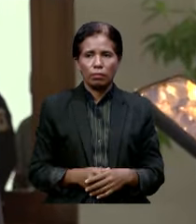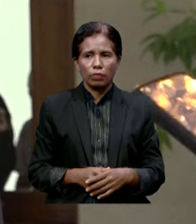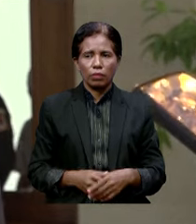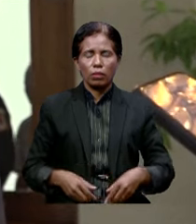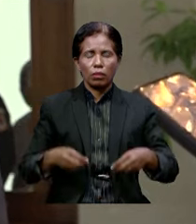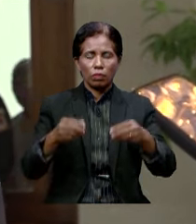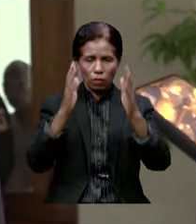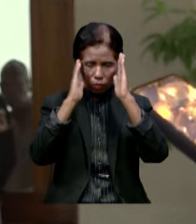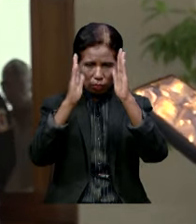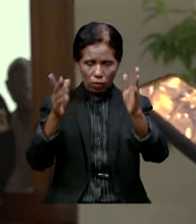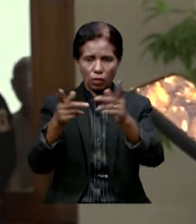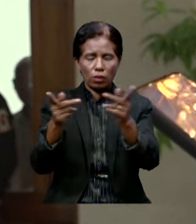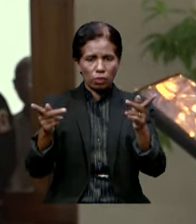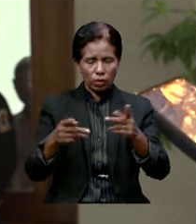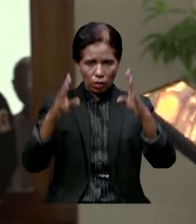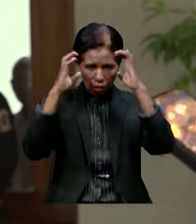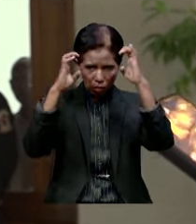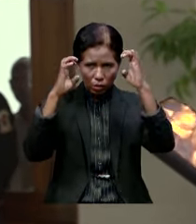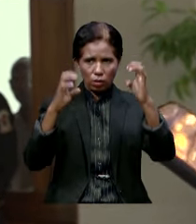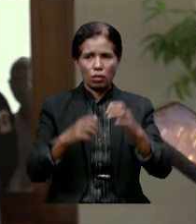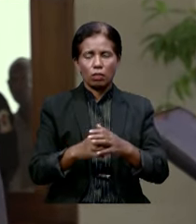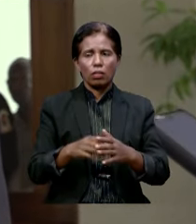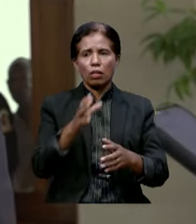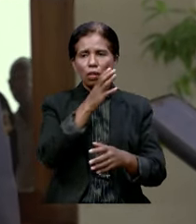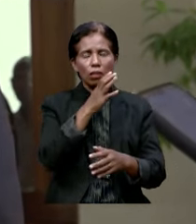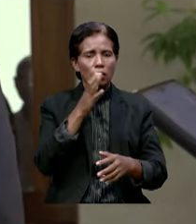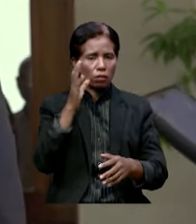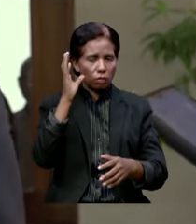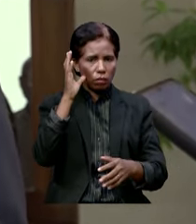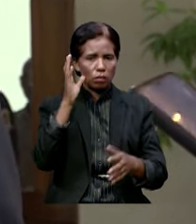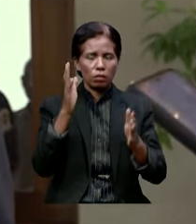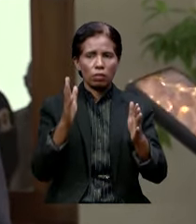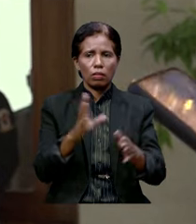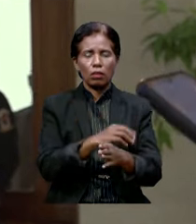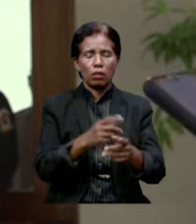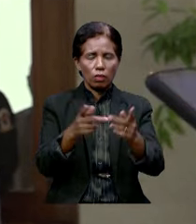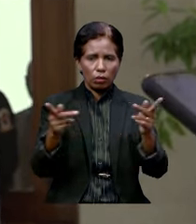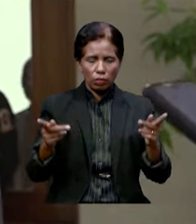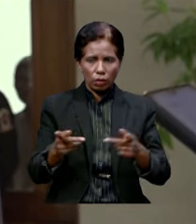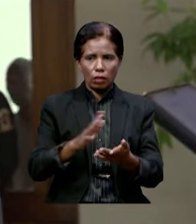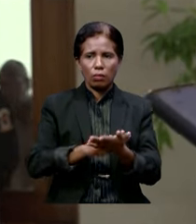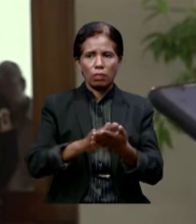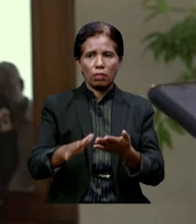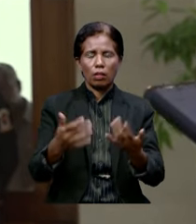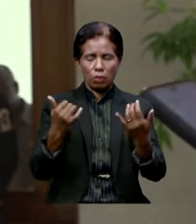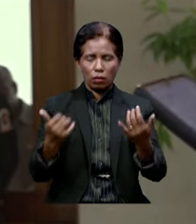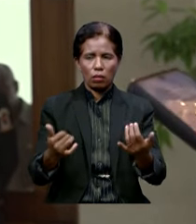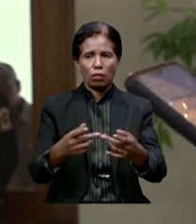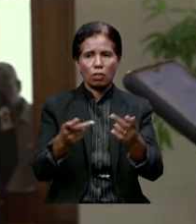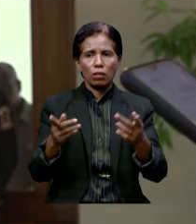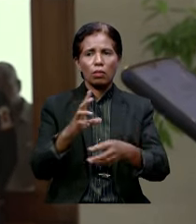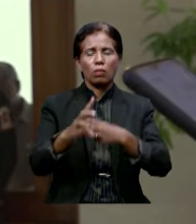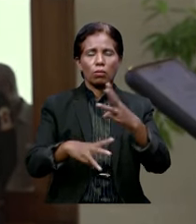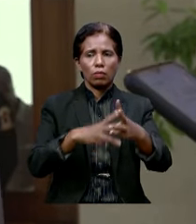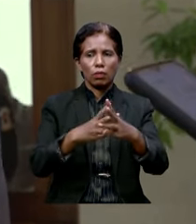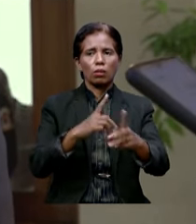em áreas barbáricas, que são educação, agricultura, meio ambiente, no meu enlouro moderno, no mundo todo,